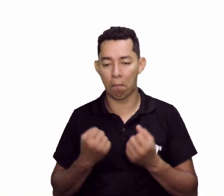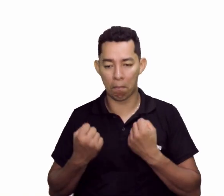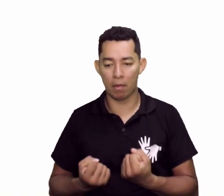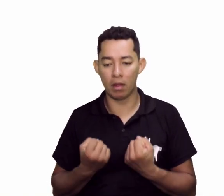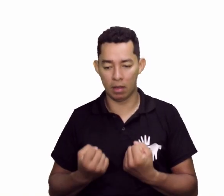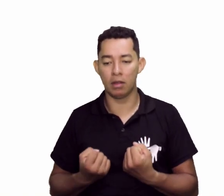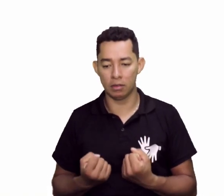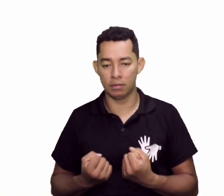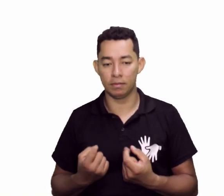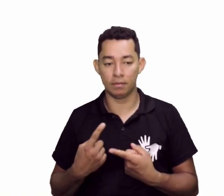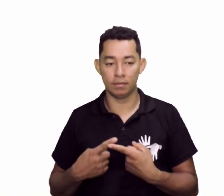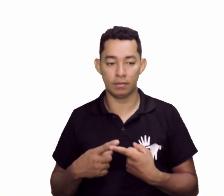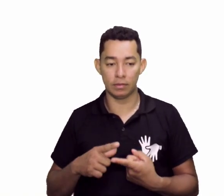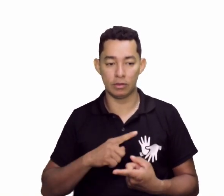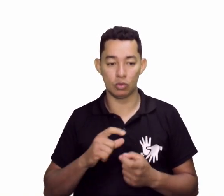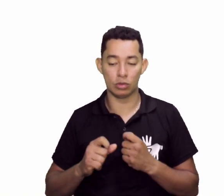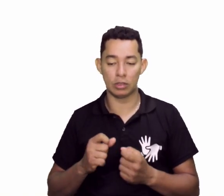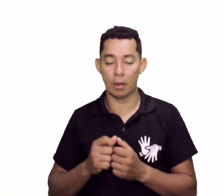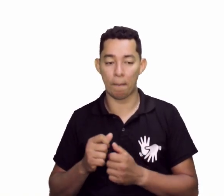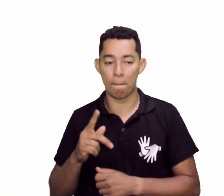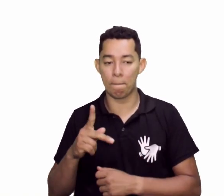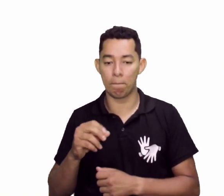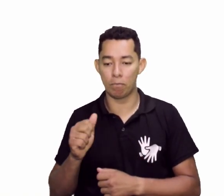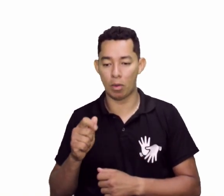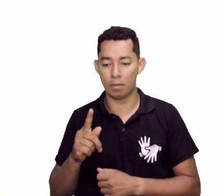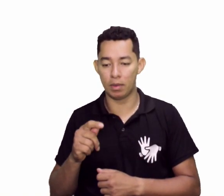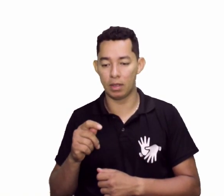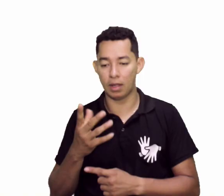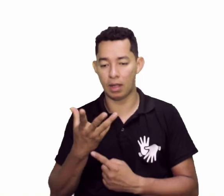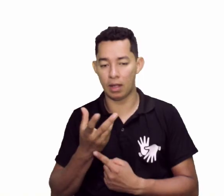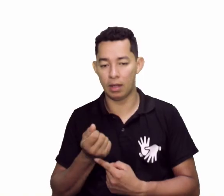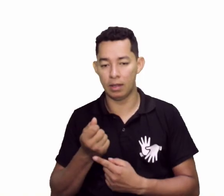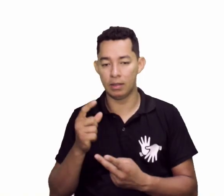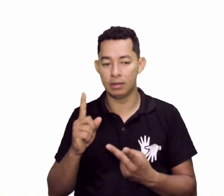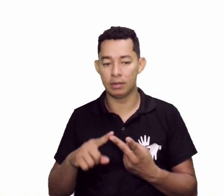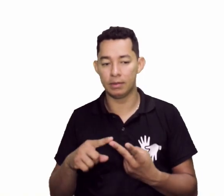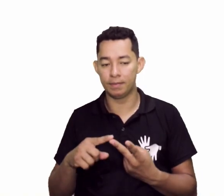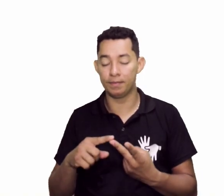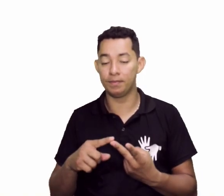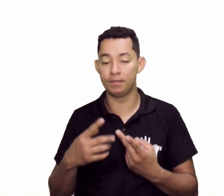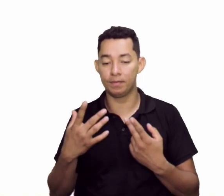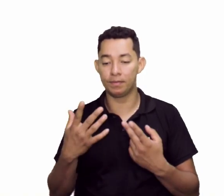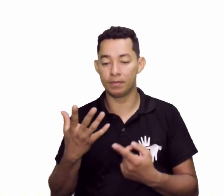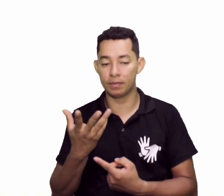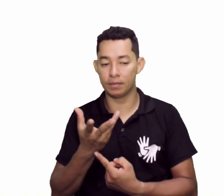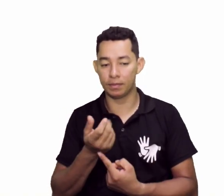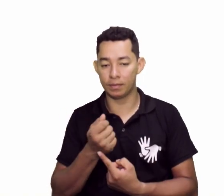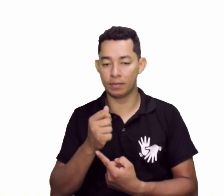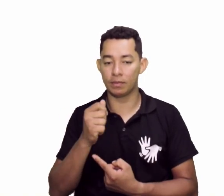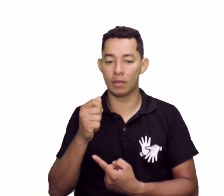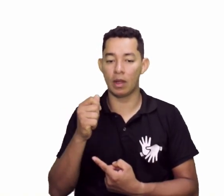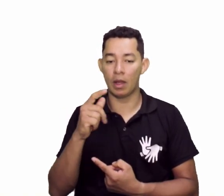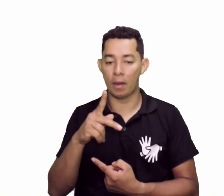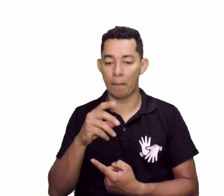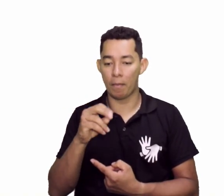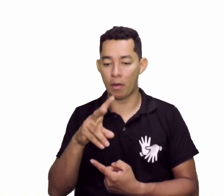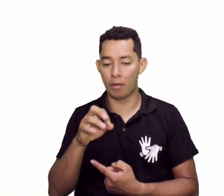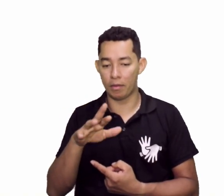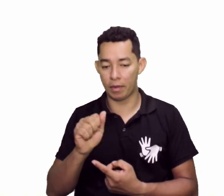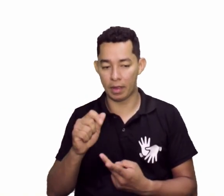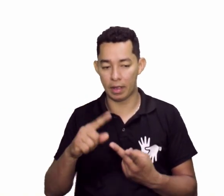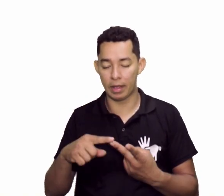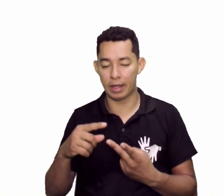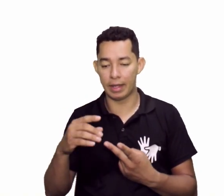Porque você teve pop art, teve op art, teve arte povera, teve arte